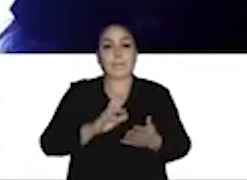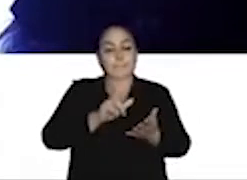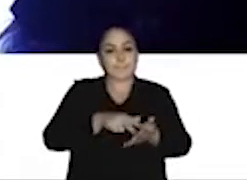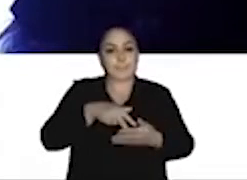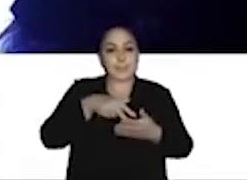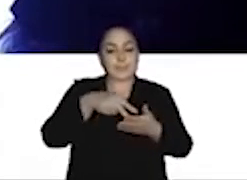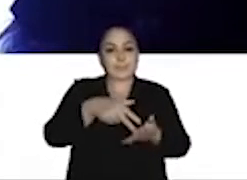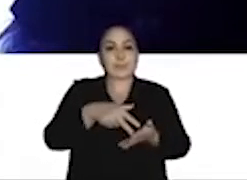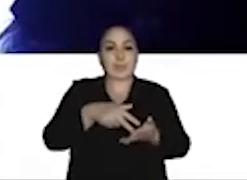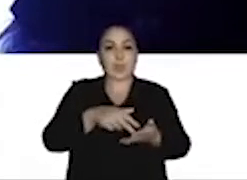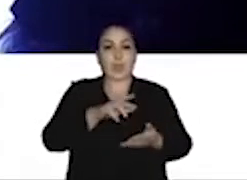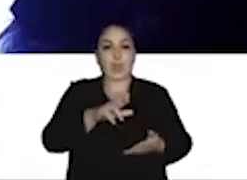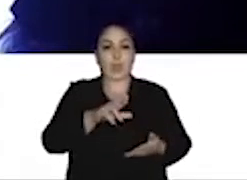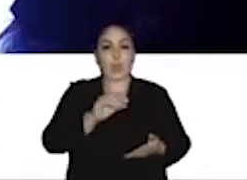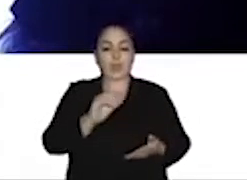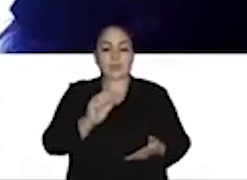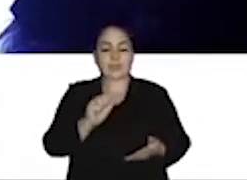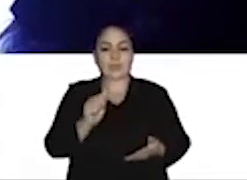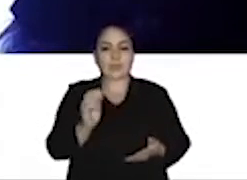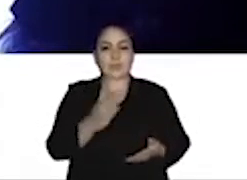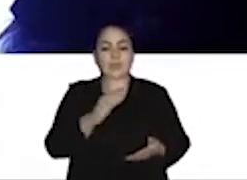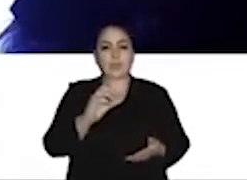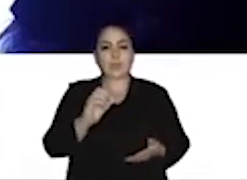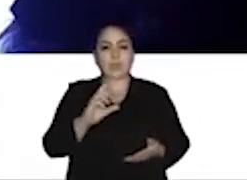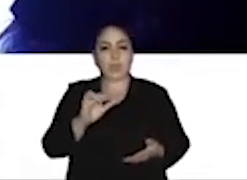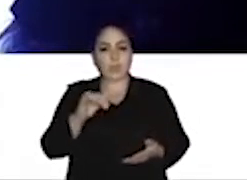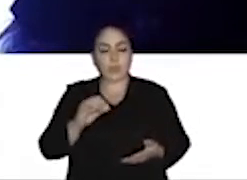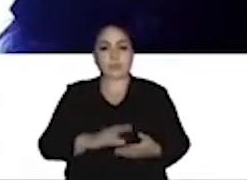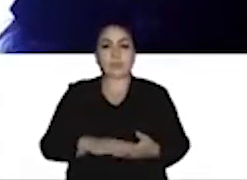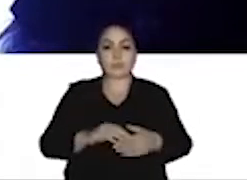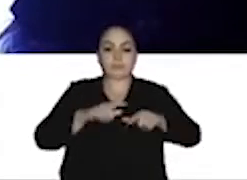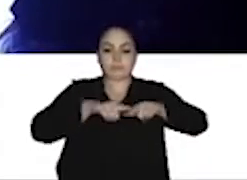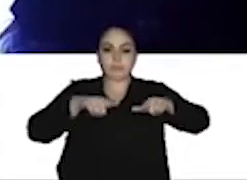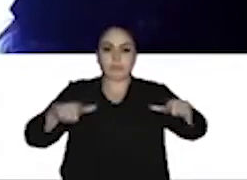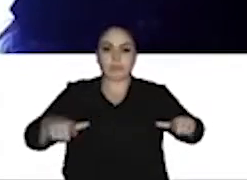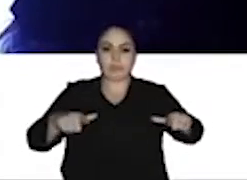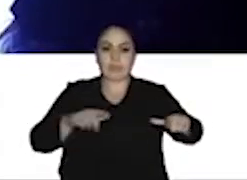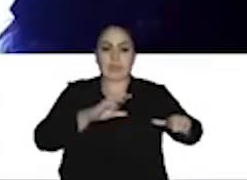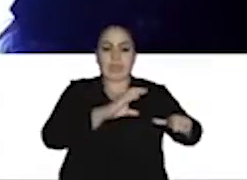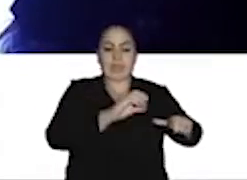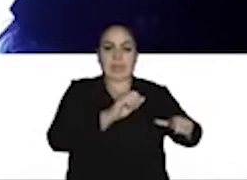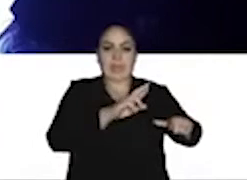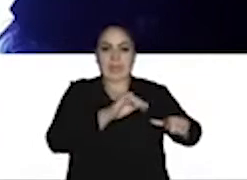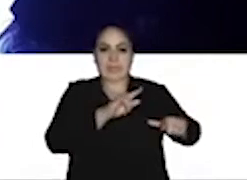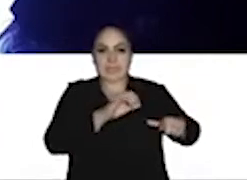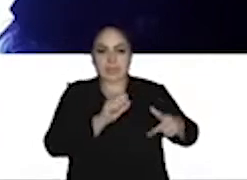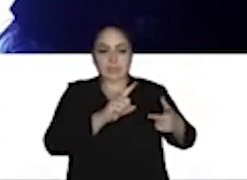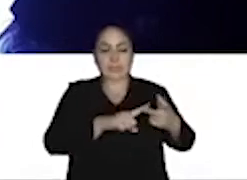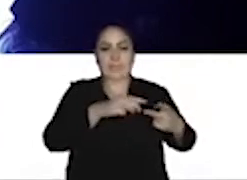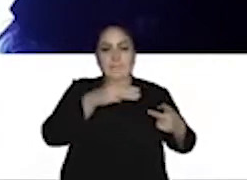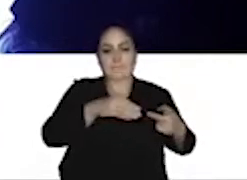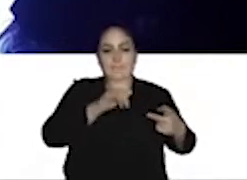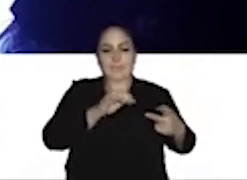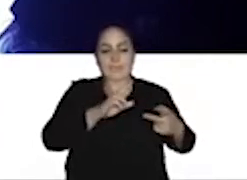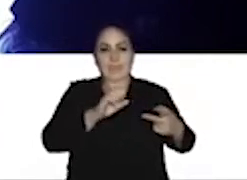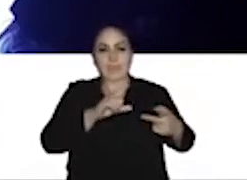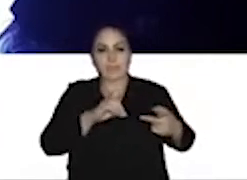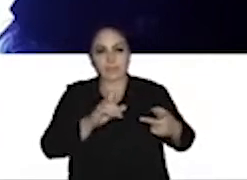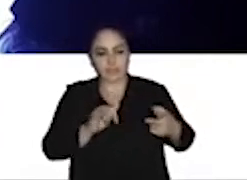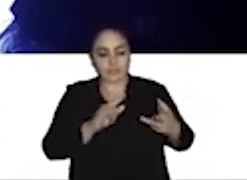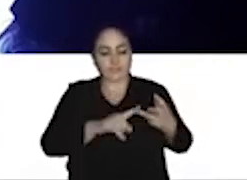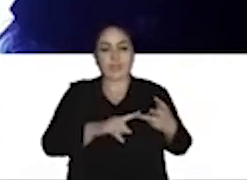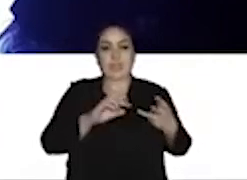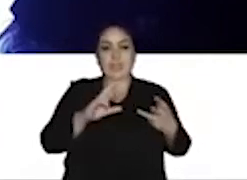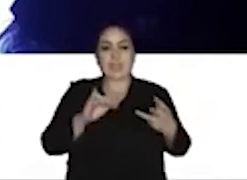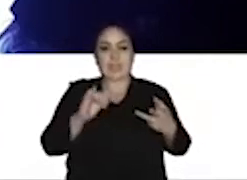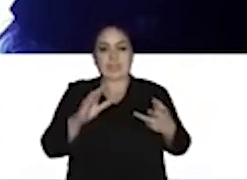espetáculo Rosa dos Rumos. Em cena, o elenco composto por Carlinhos Tabajara, Miraldi Costa, Ricardo